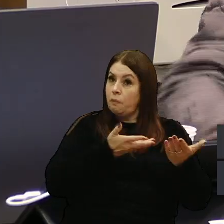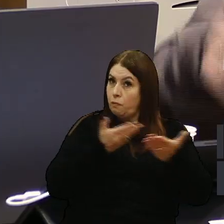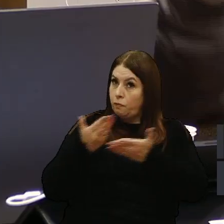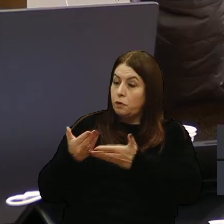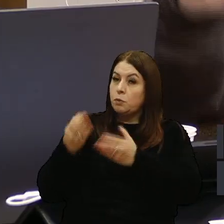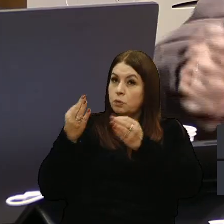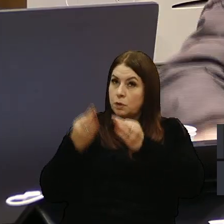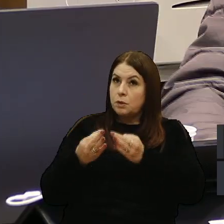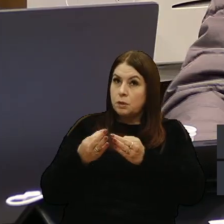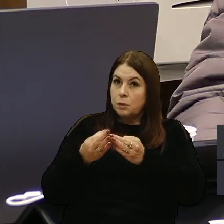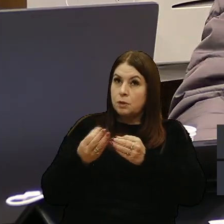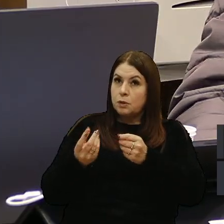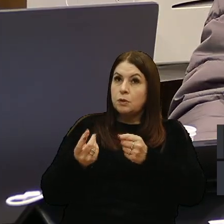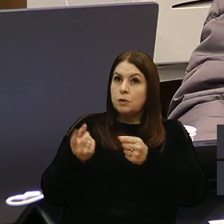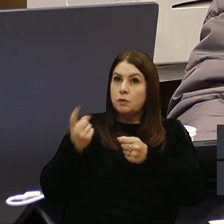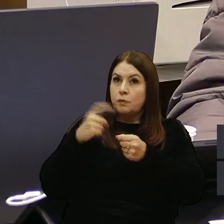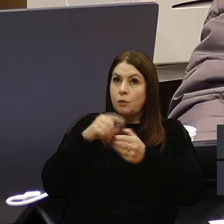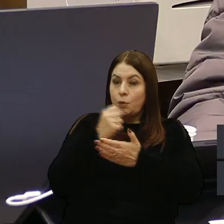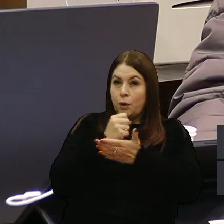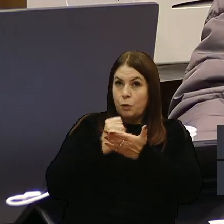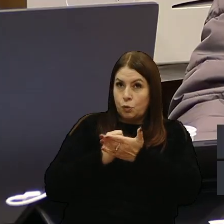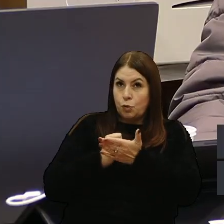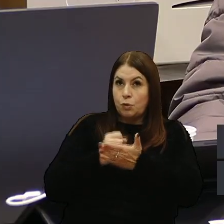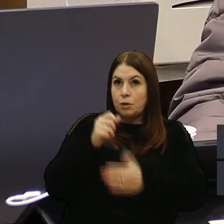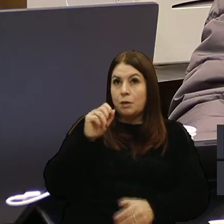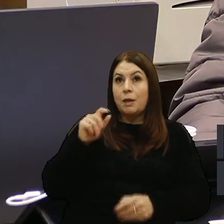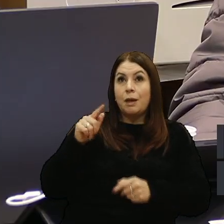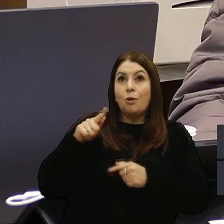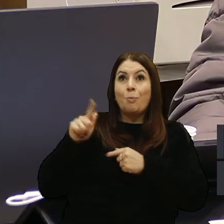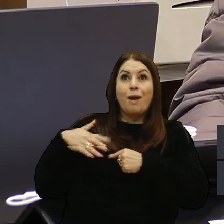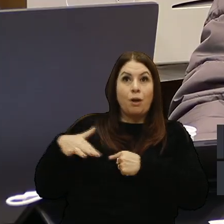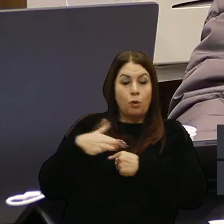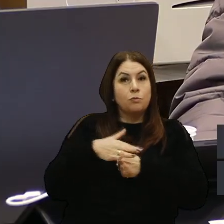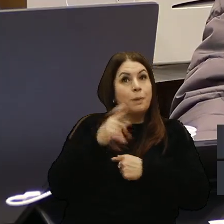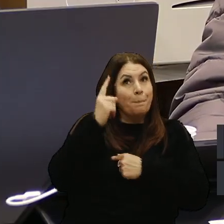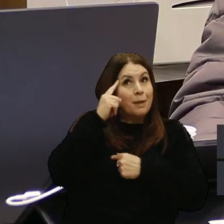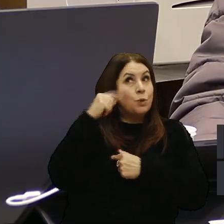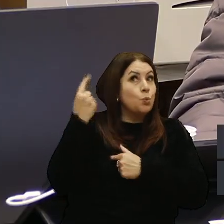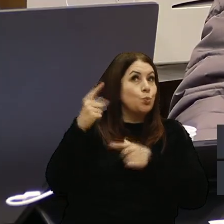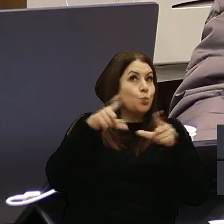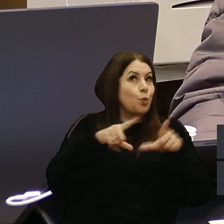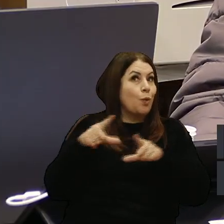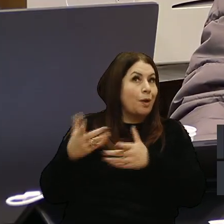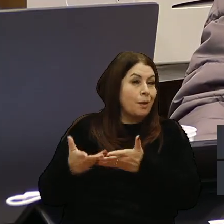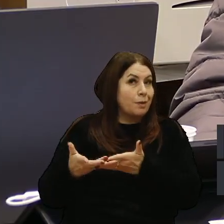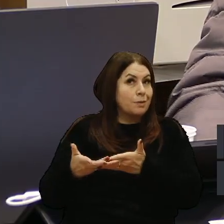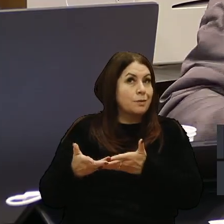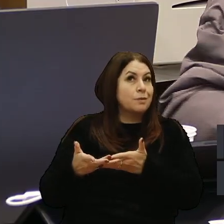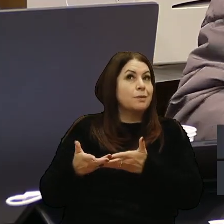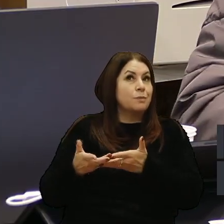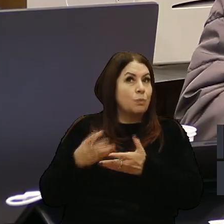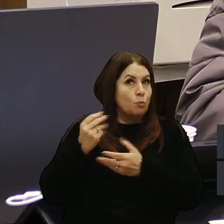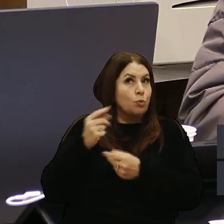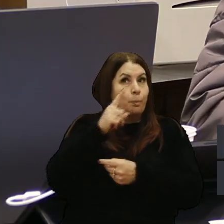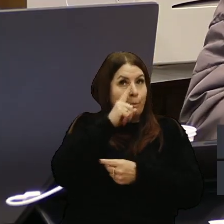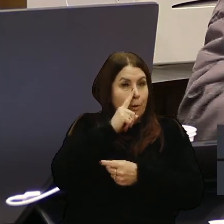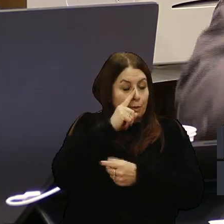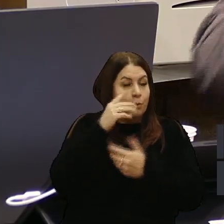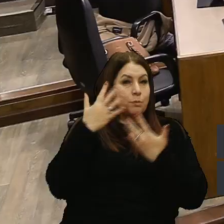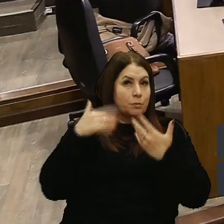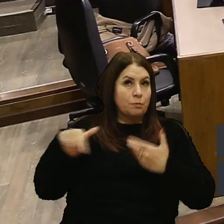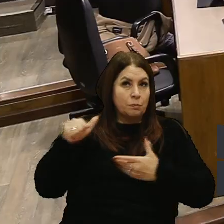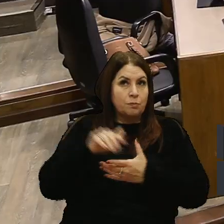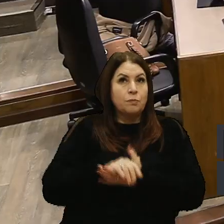tenho certeza que com o retorno do cartório a Galópolis, a gente vai ter que pensar em outros locais, porque efetivamente é muito perigoso. Parabéns pelo